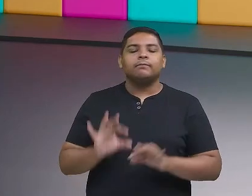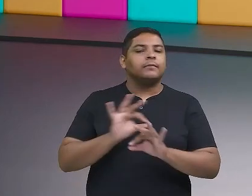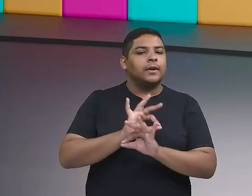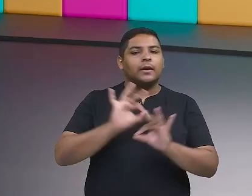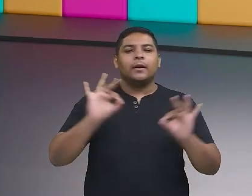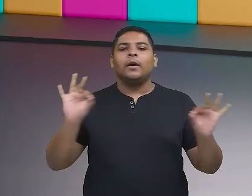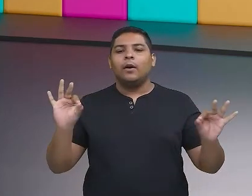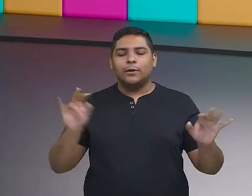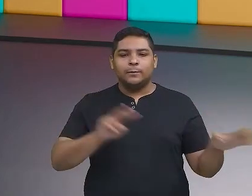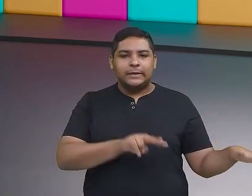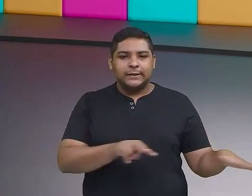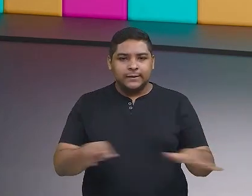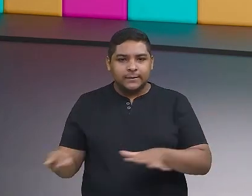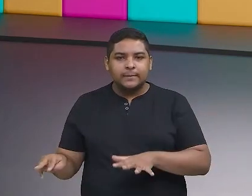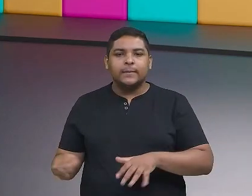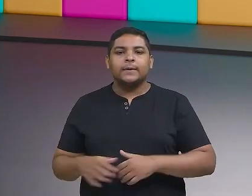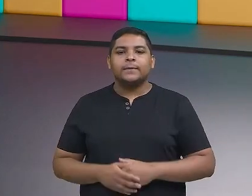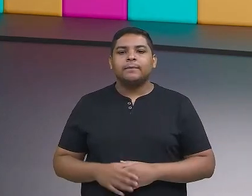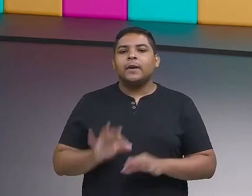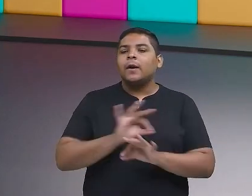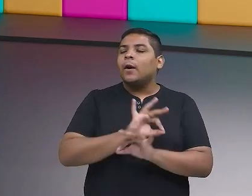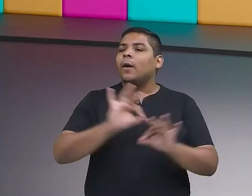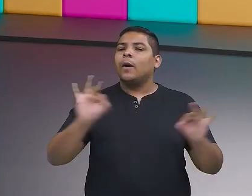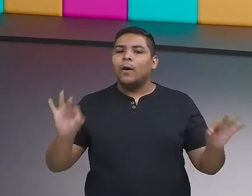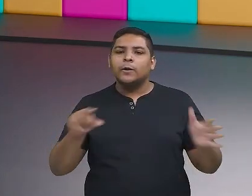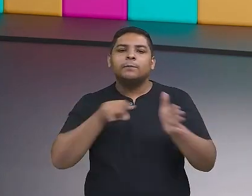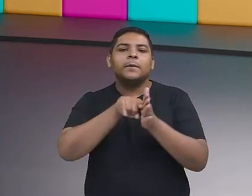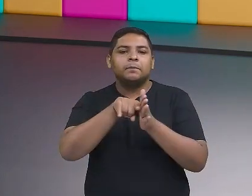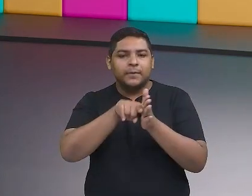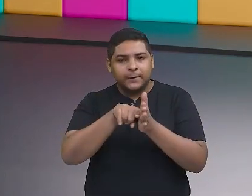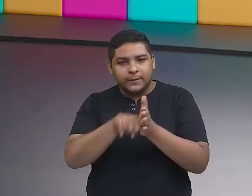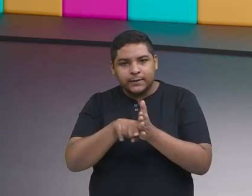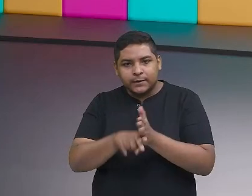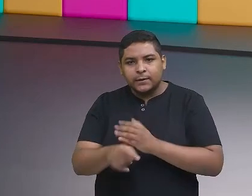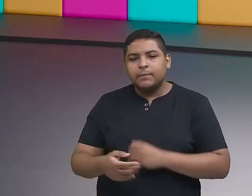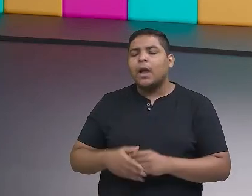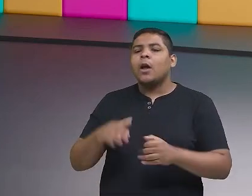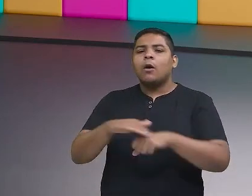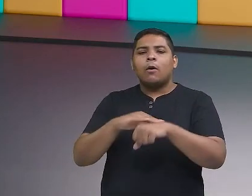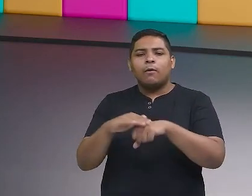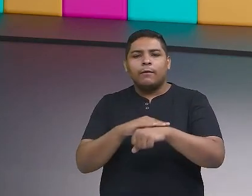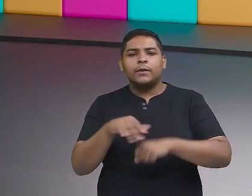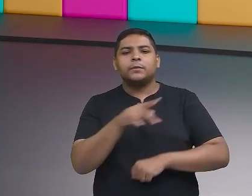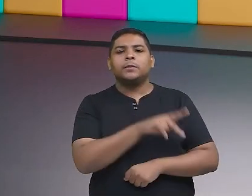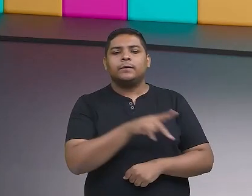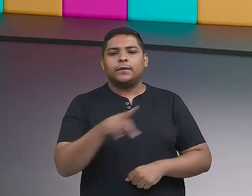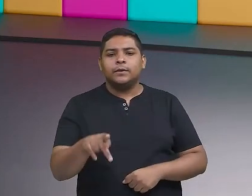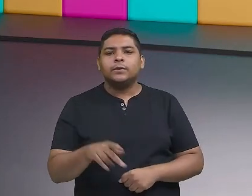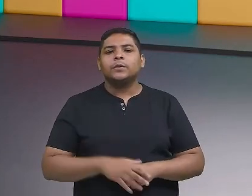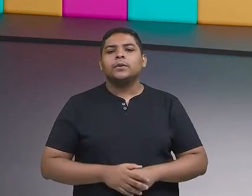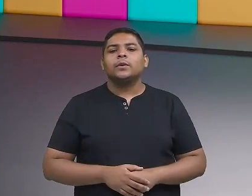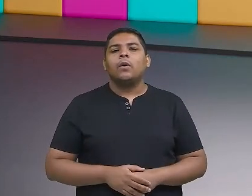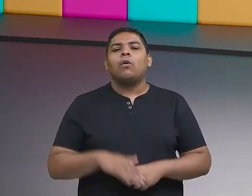ótima semana, uma ótima pesquisa. Converse com os professores, converse com os pais.